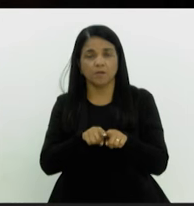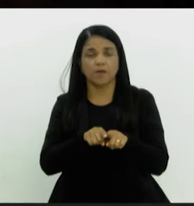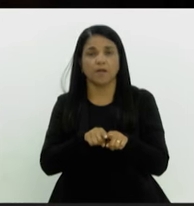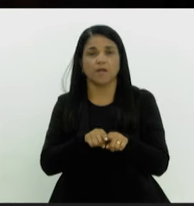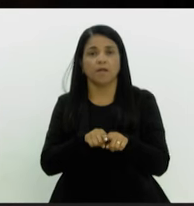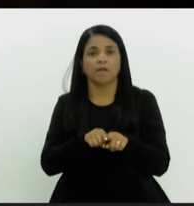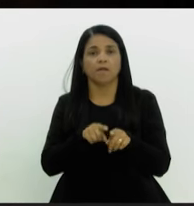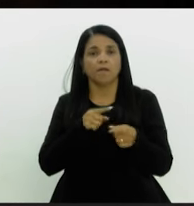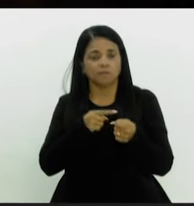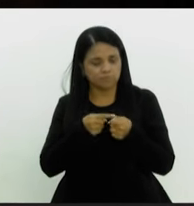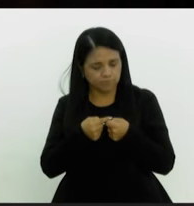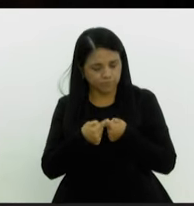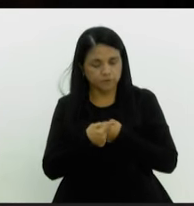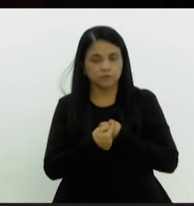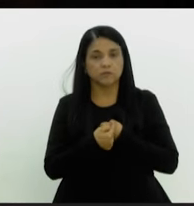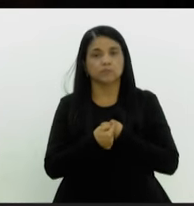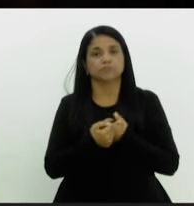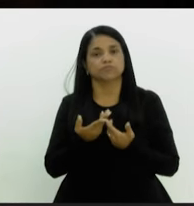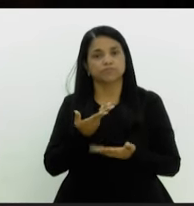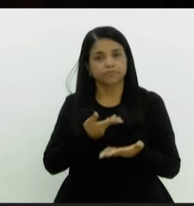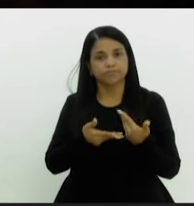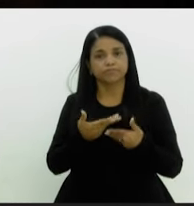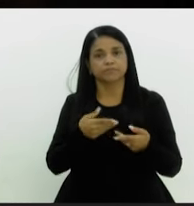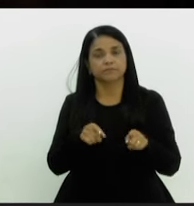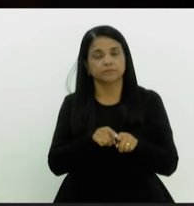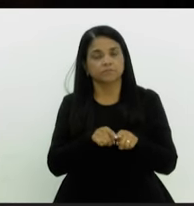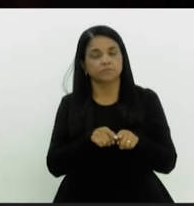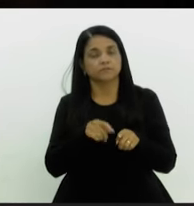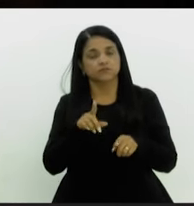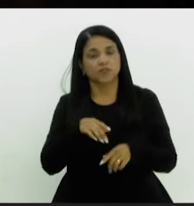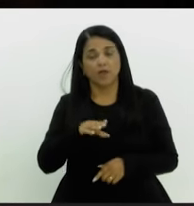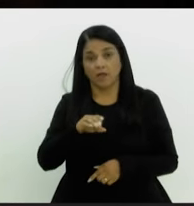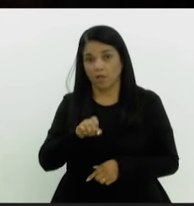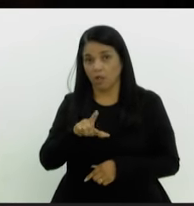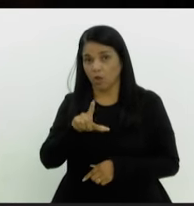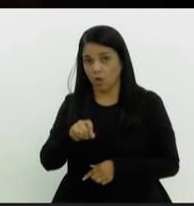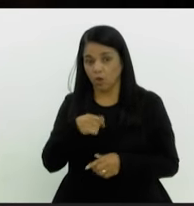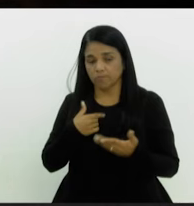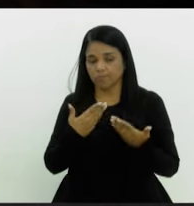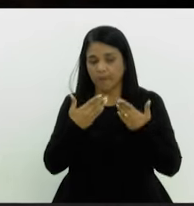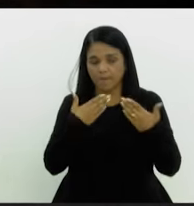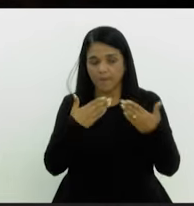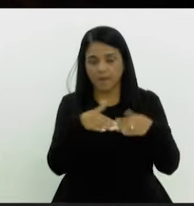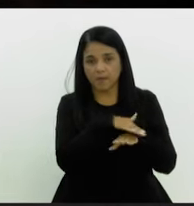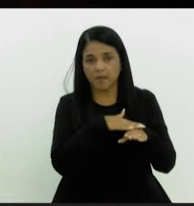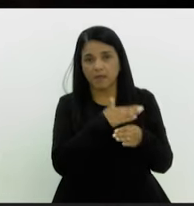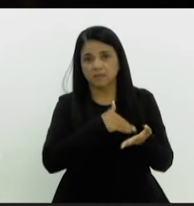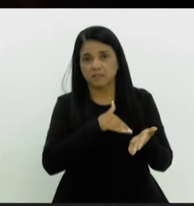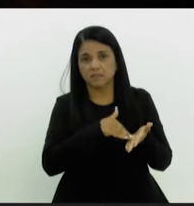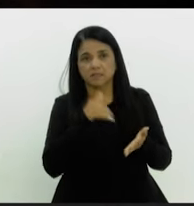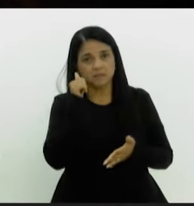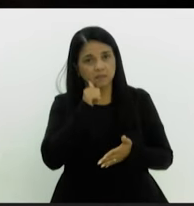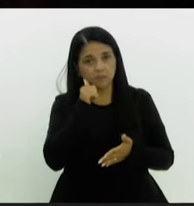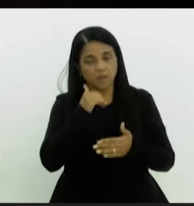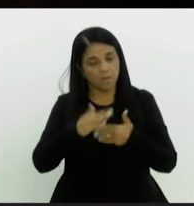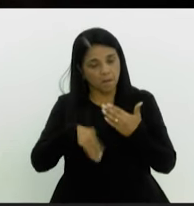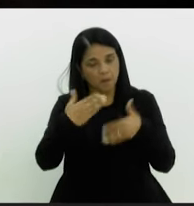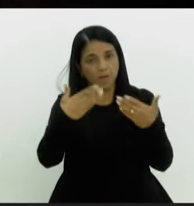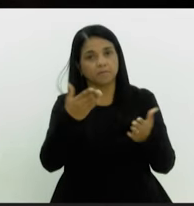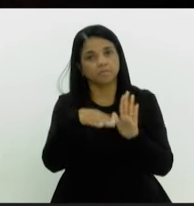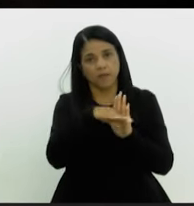a os municípios E aí eu já coloquei a Elô na roda coloque a secretaria da mulher pra gente avançar